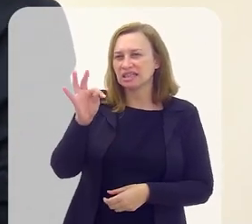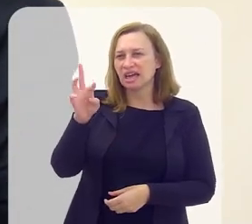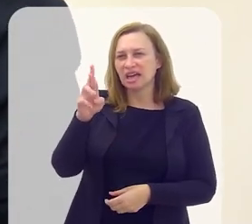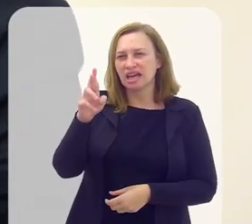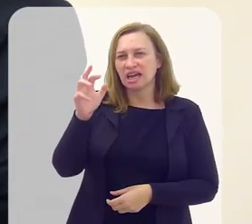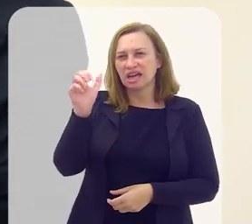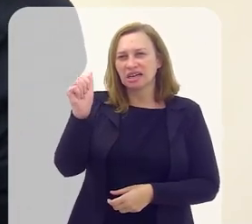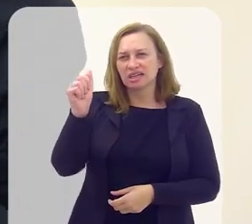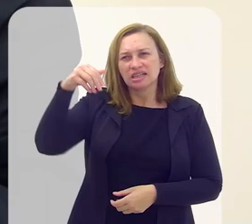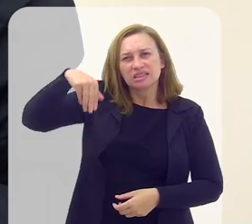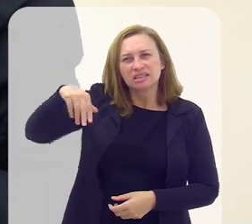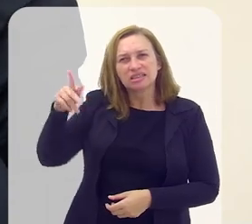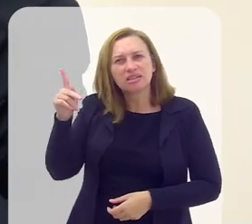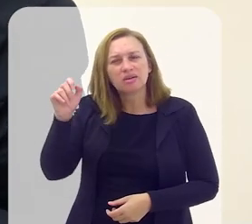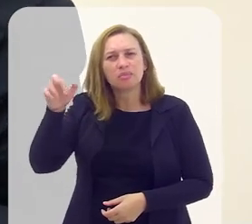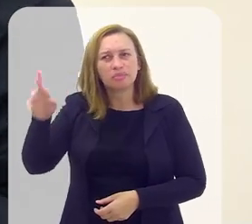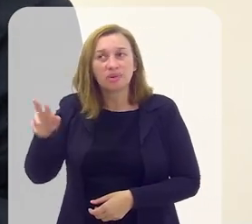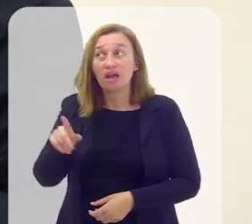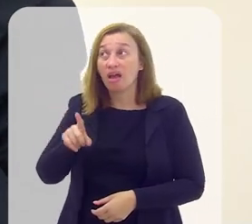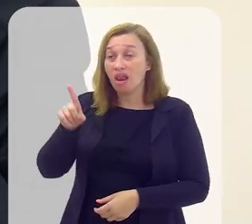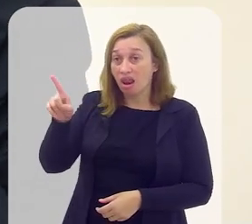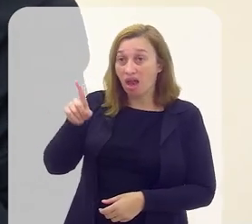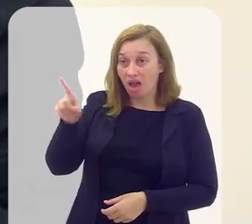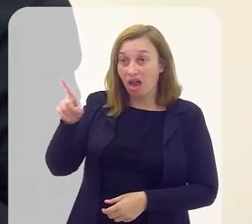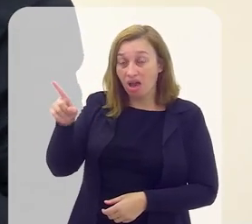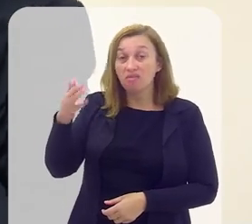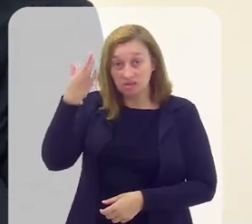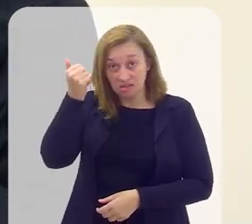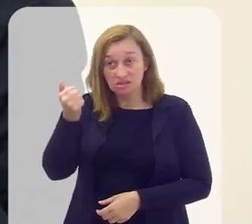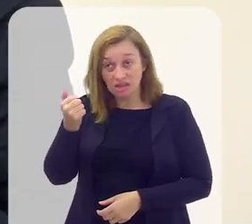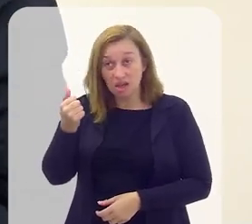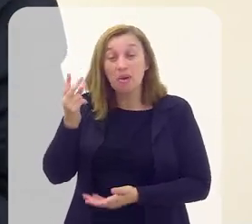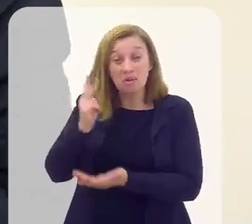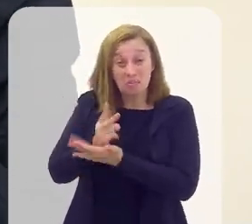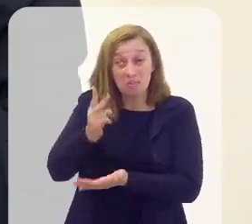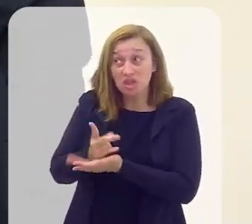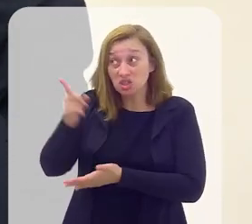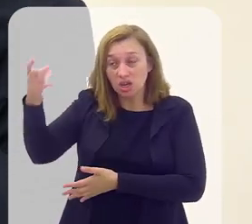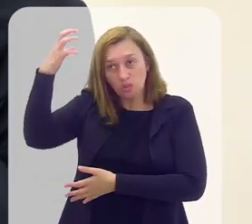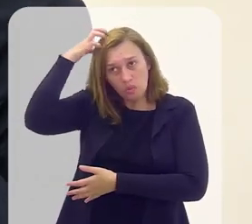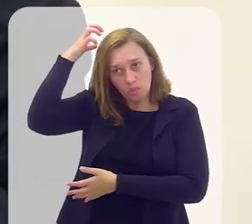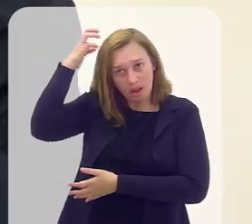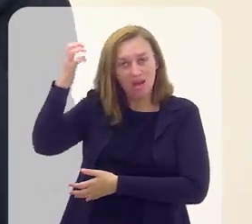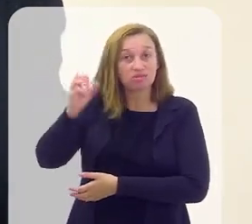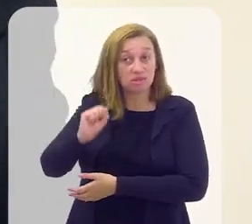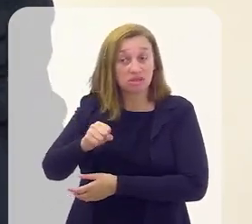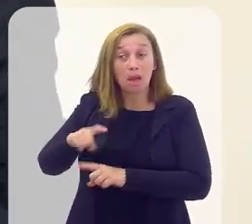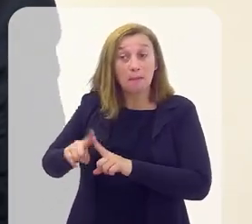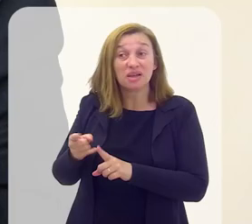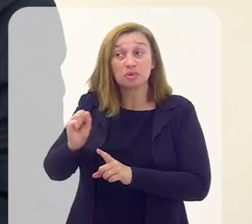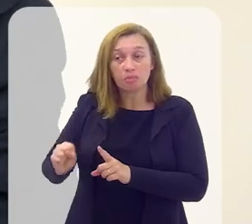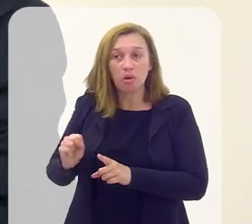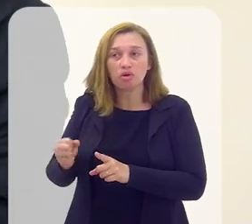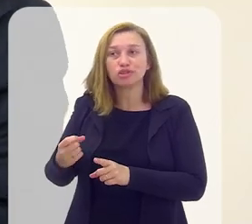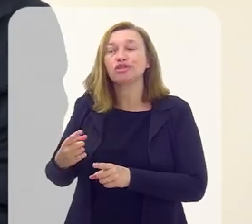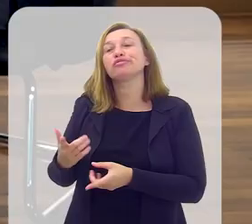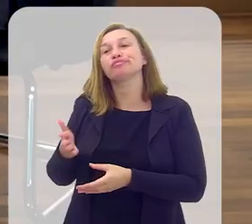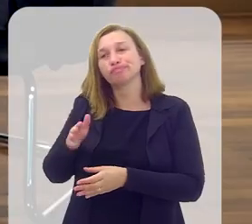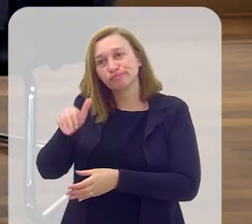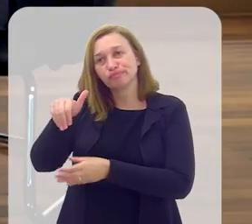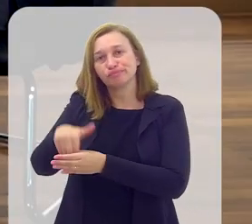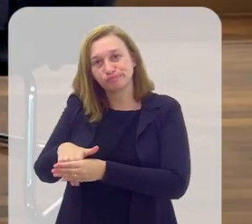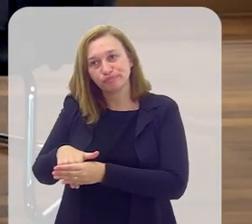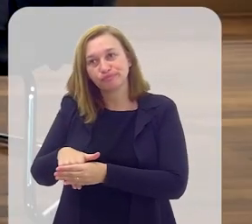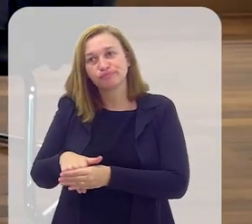vem. Não é uma possibilidade remota, porque lá, como se sabe, você sabe disso, mesmo que ele seja condenado, ele pode concorrer